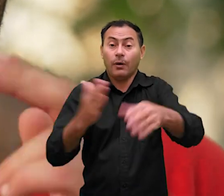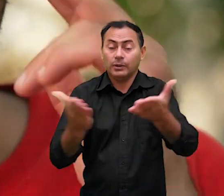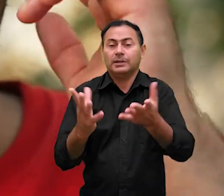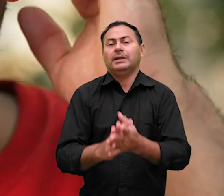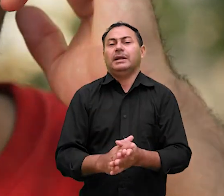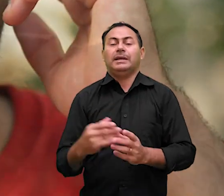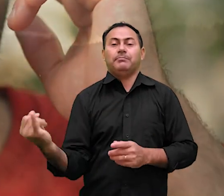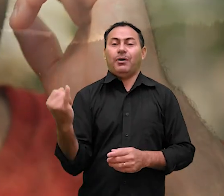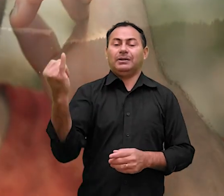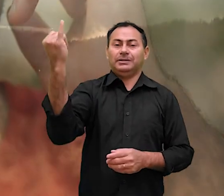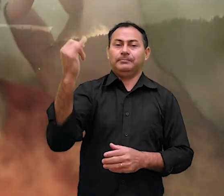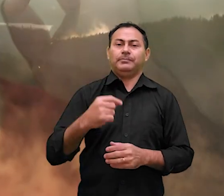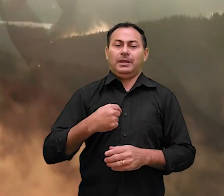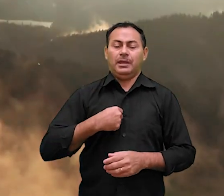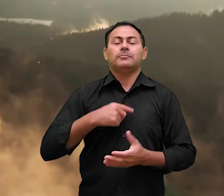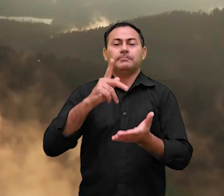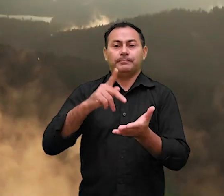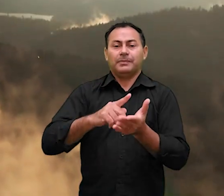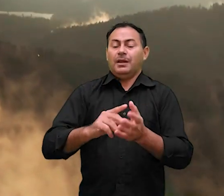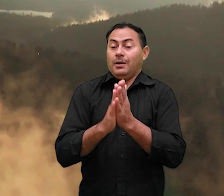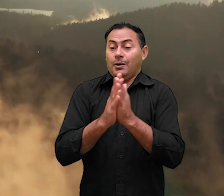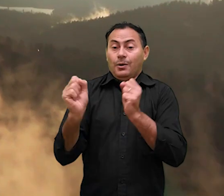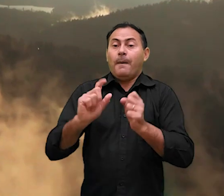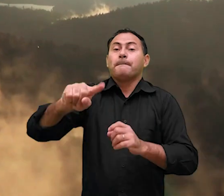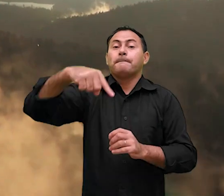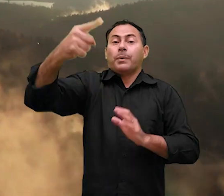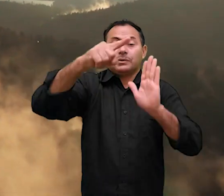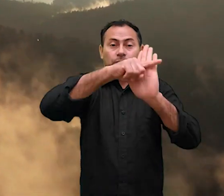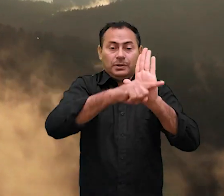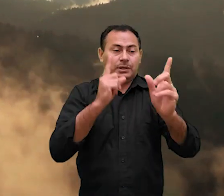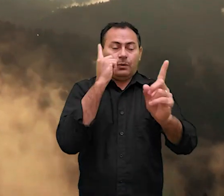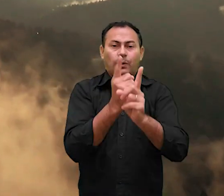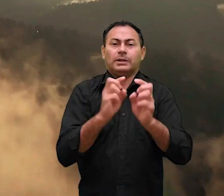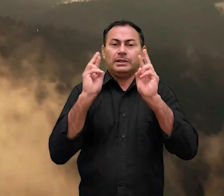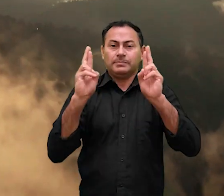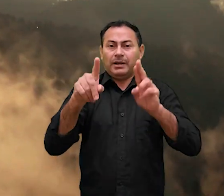esse tempo é muito precioso. Eu estou realmente ansioso para o nosso próximo